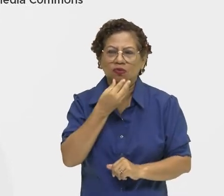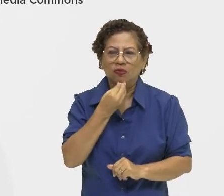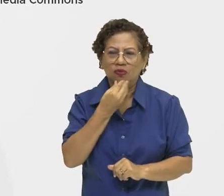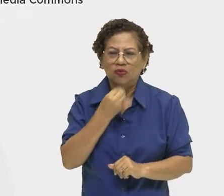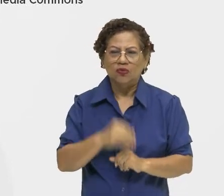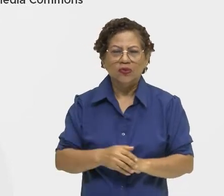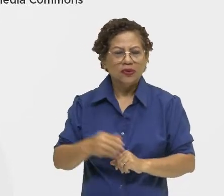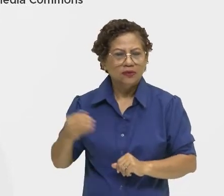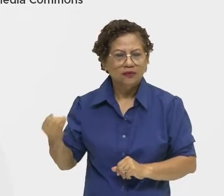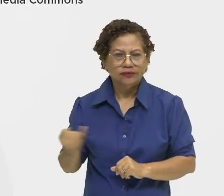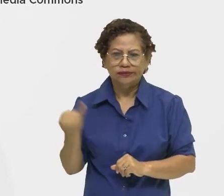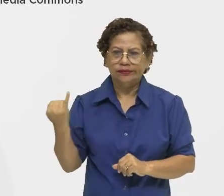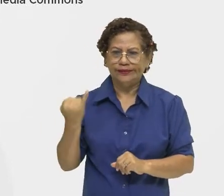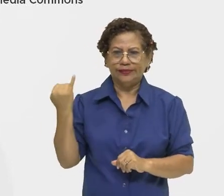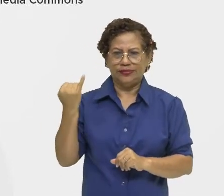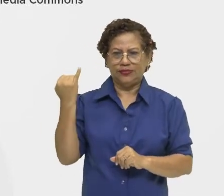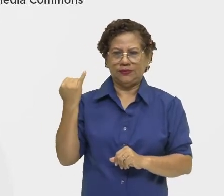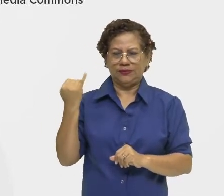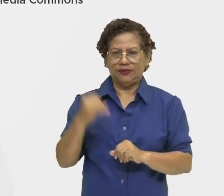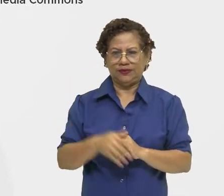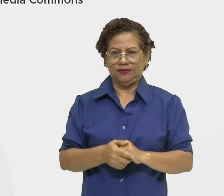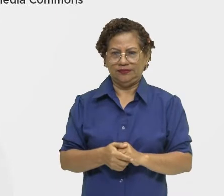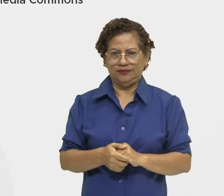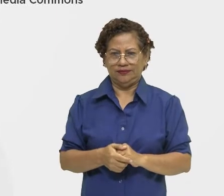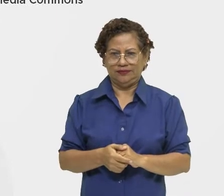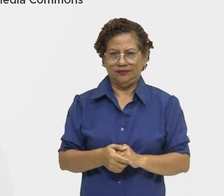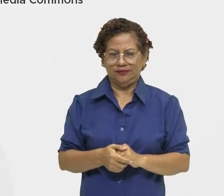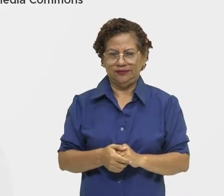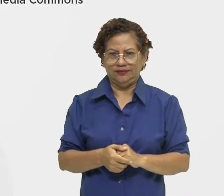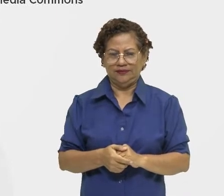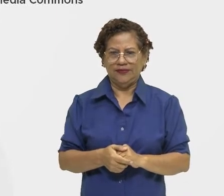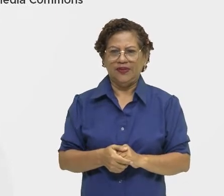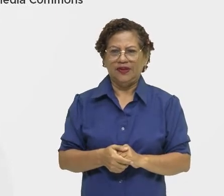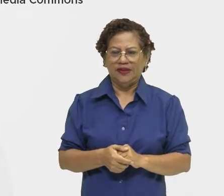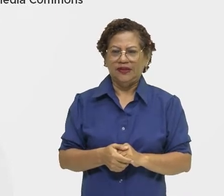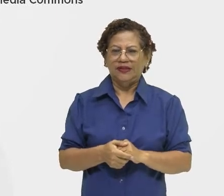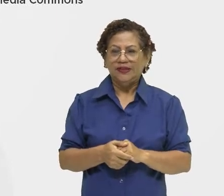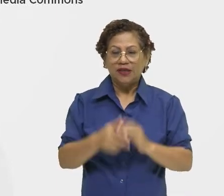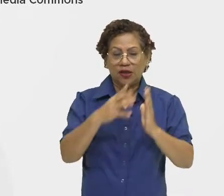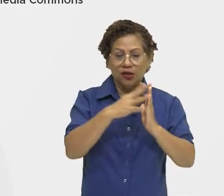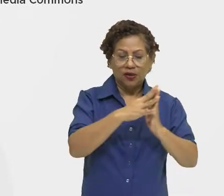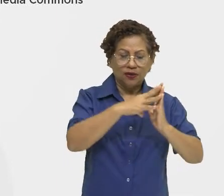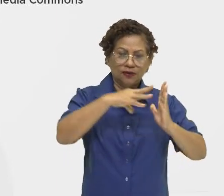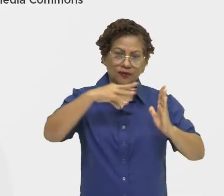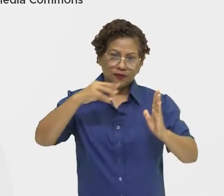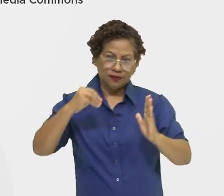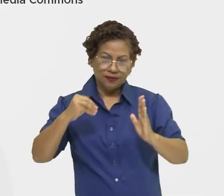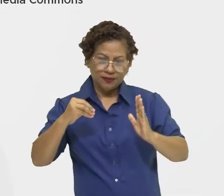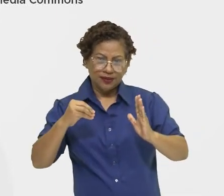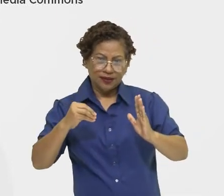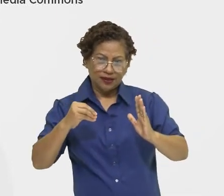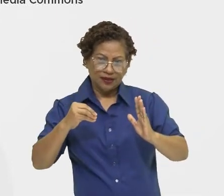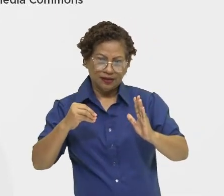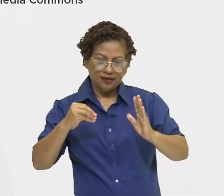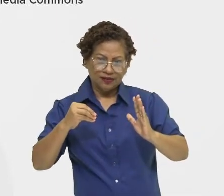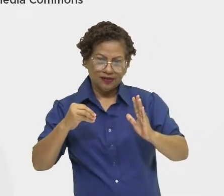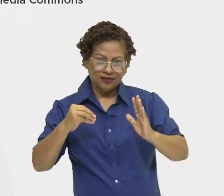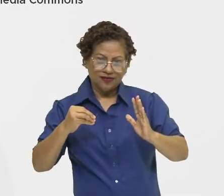mais importante e deveria ser retratado à sua imagem e semelhança.